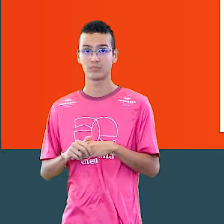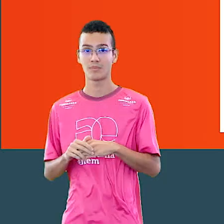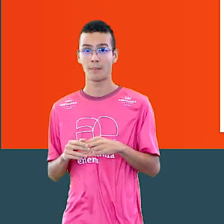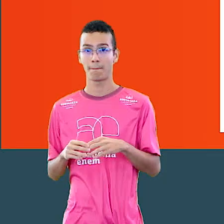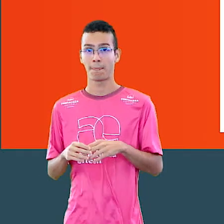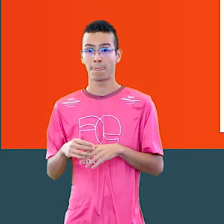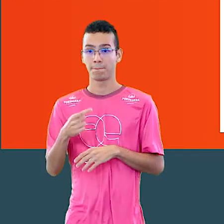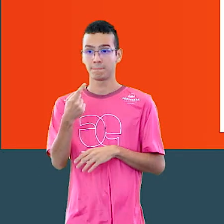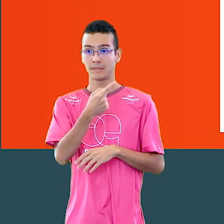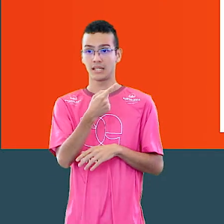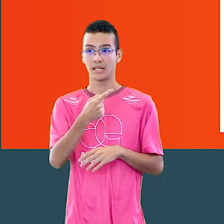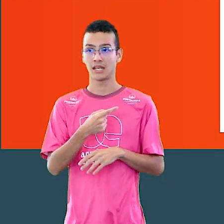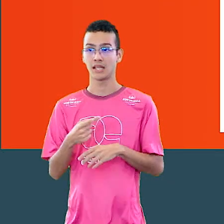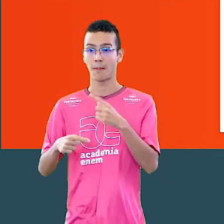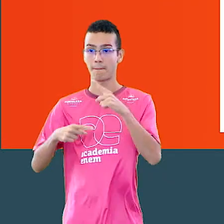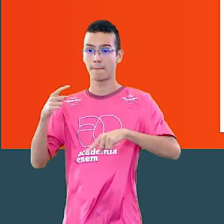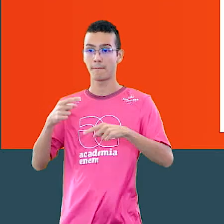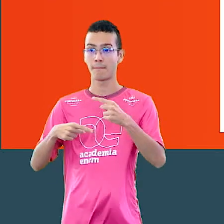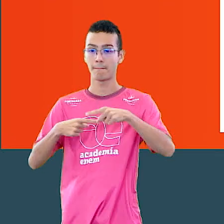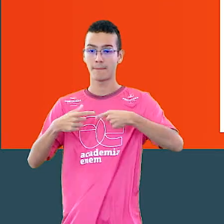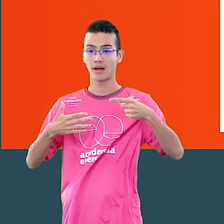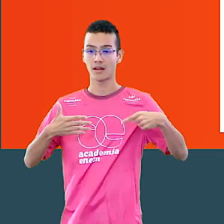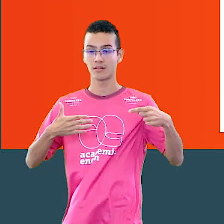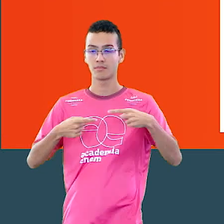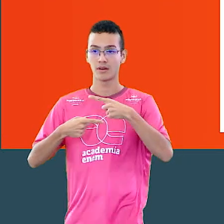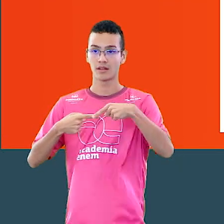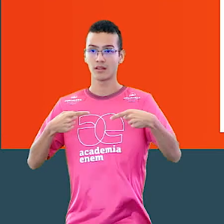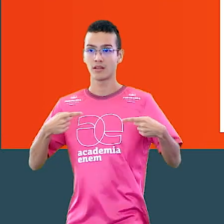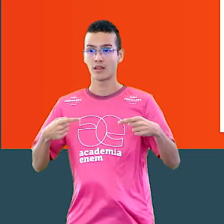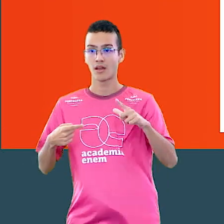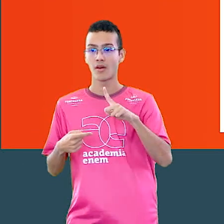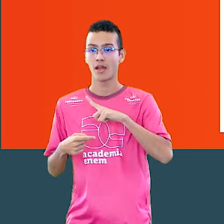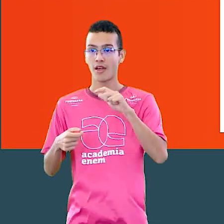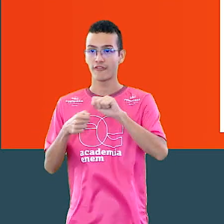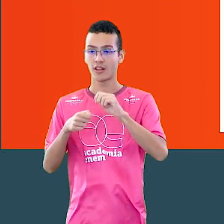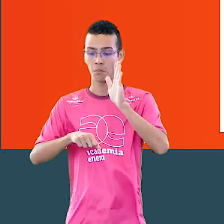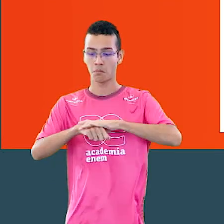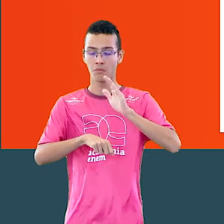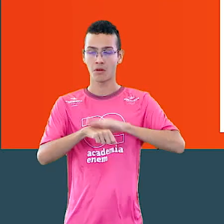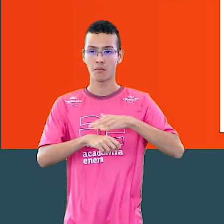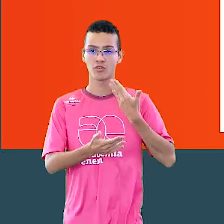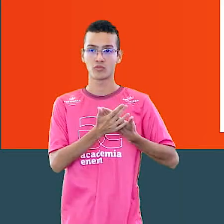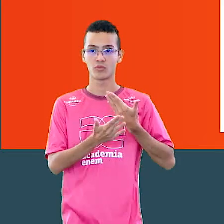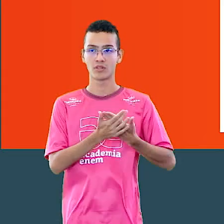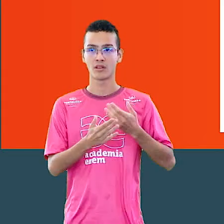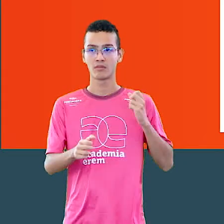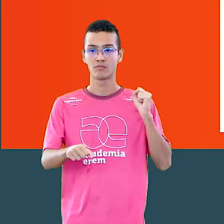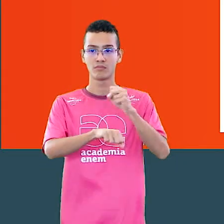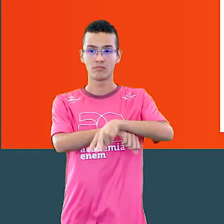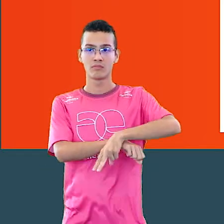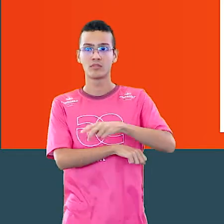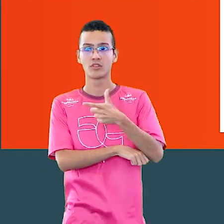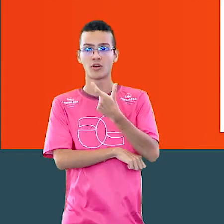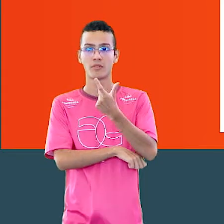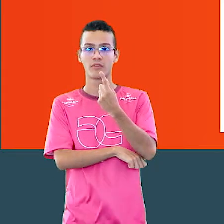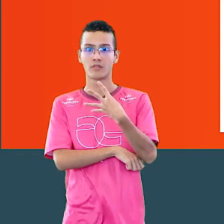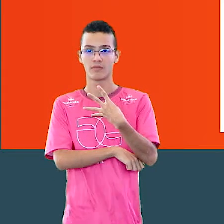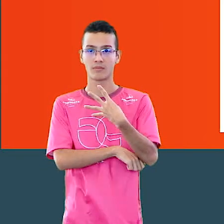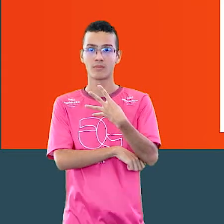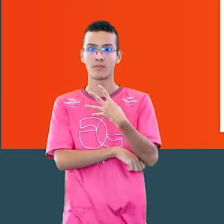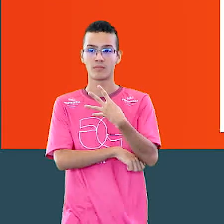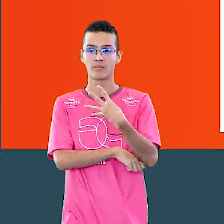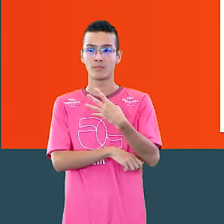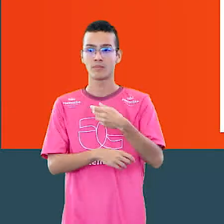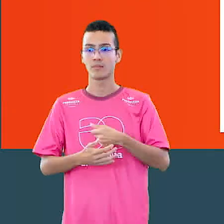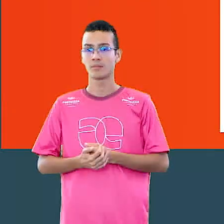é feita pelos alunos, pelos estudantes que ingressaram em 2024, tá certo? Que ingressaram em 2024. E os